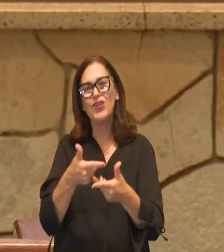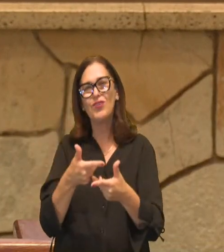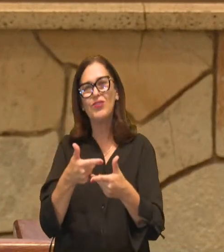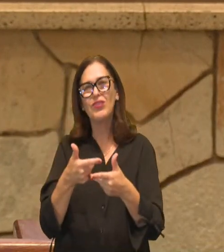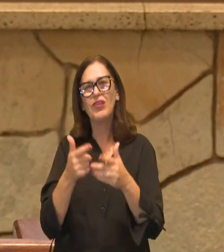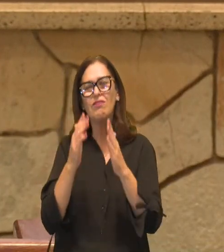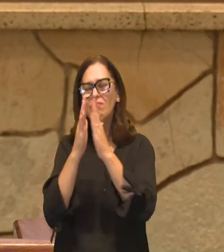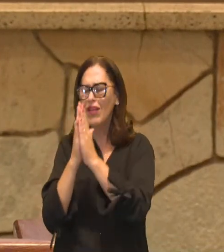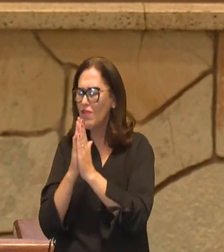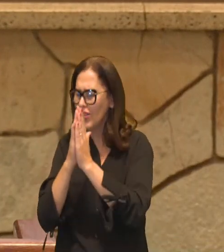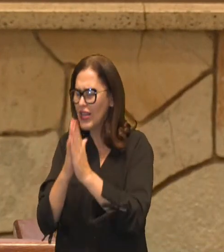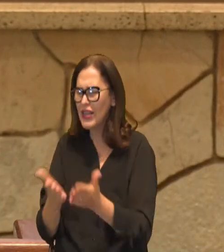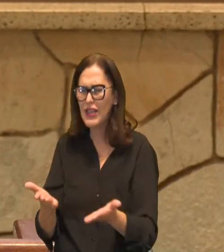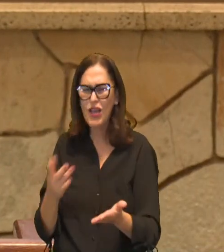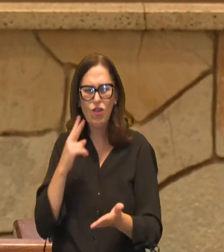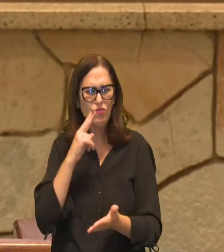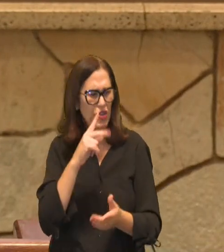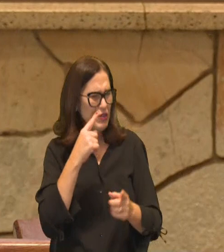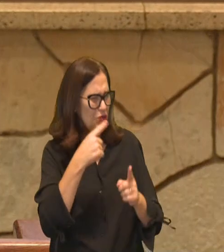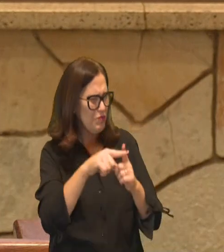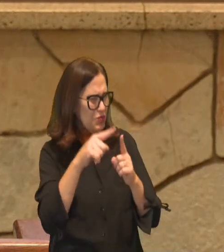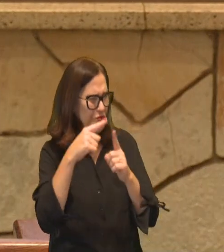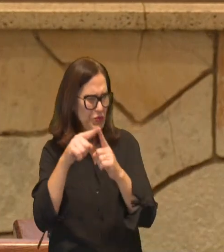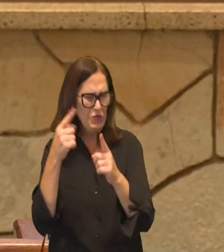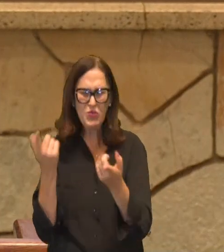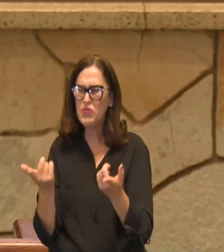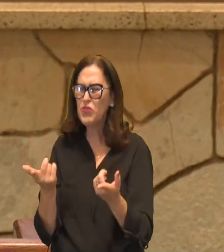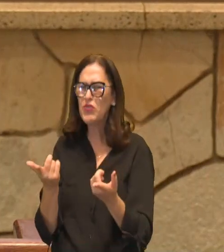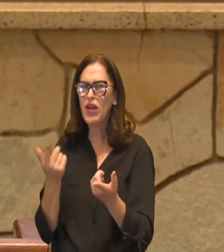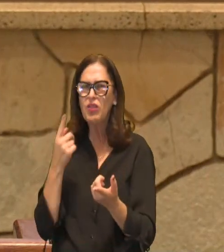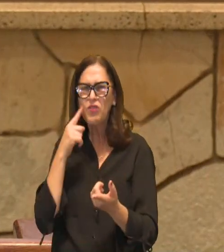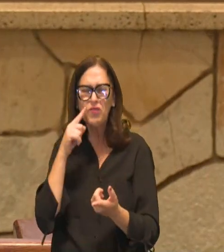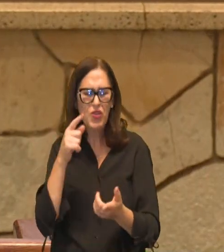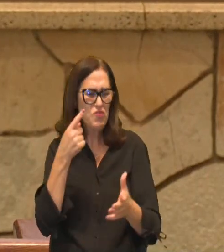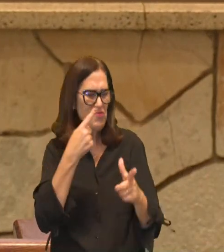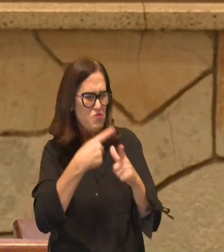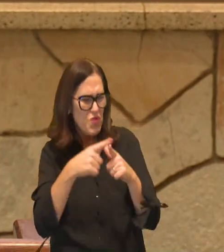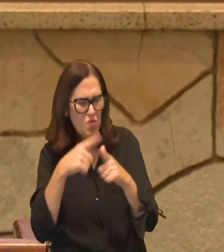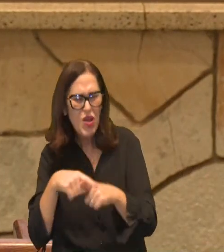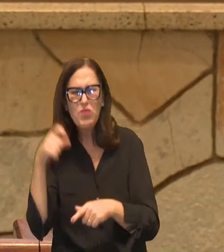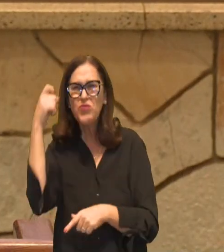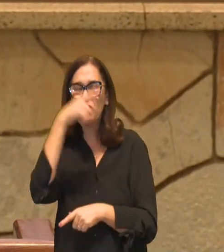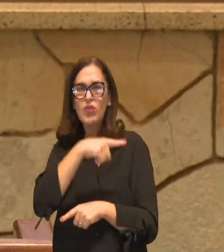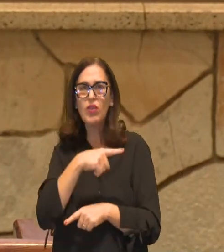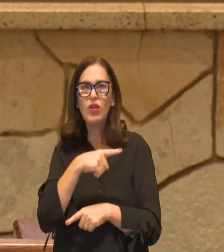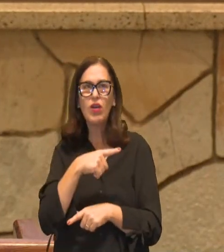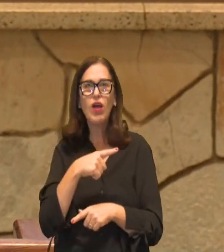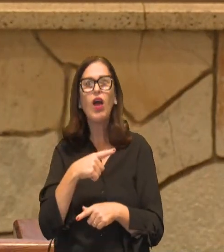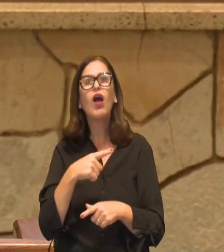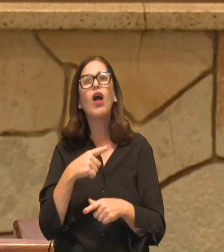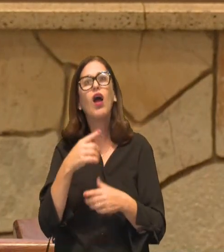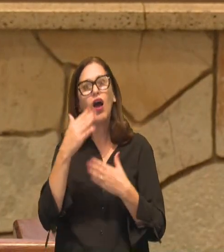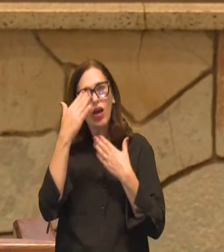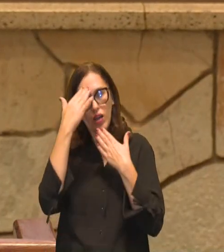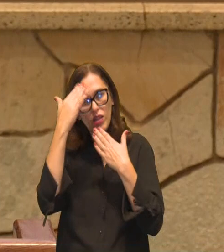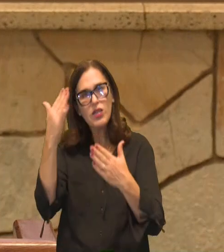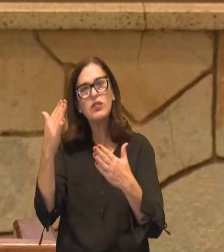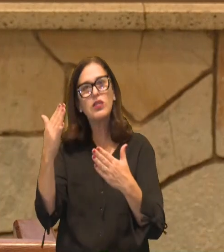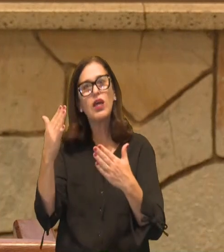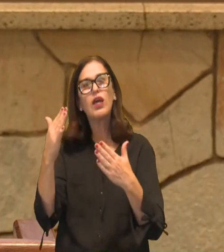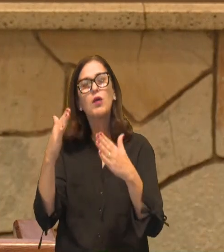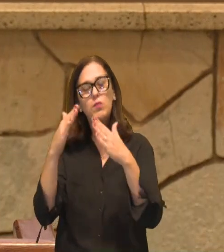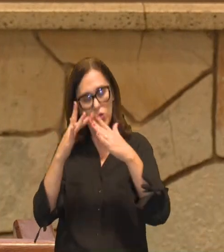visto tantas dificuldades nos campos afora. É motivo de agradecer, de ter misericórdia daqueles